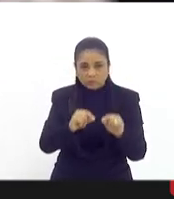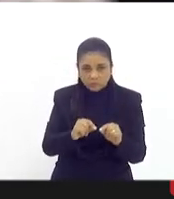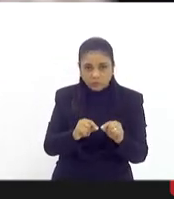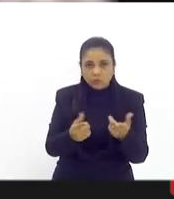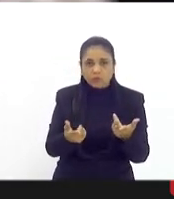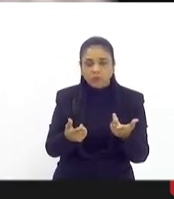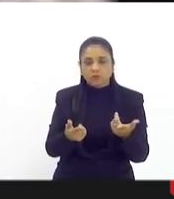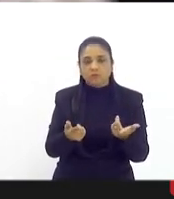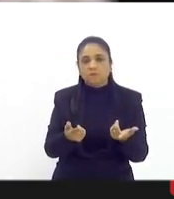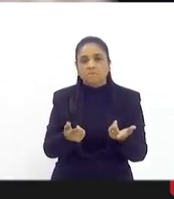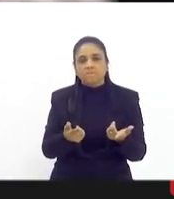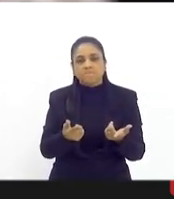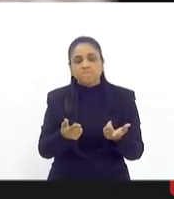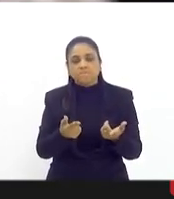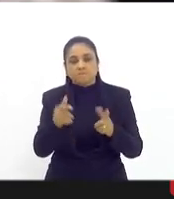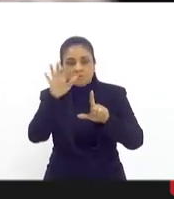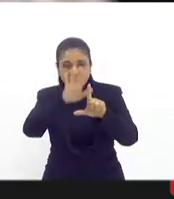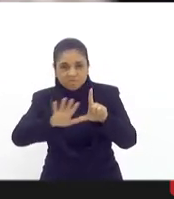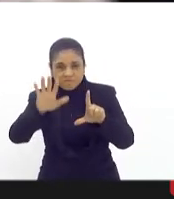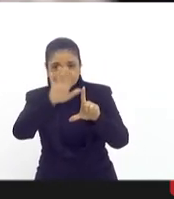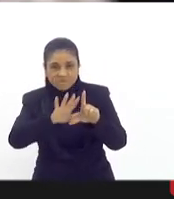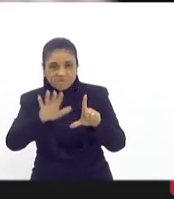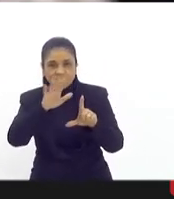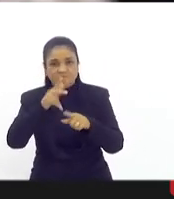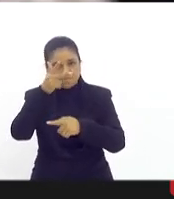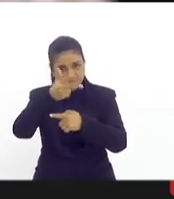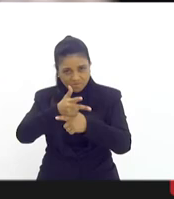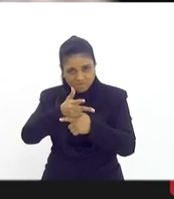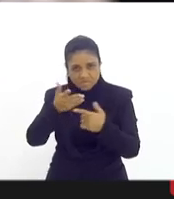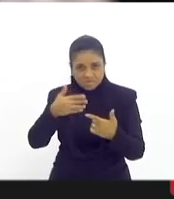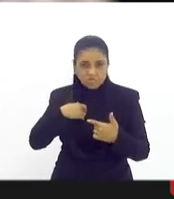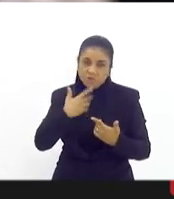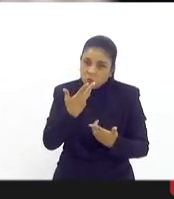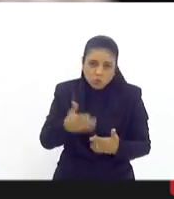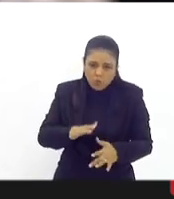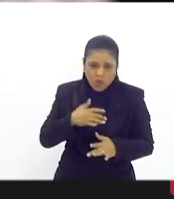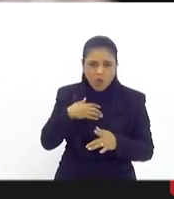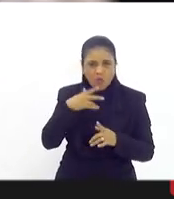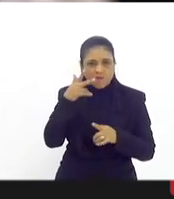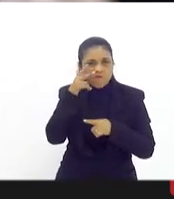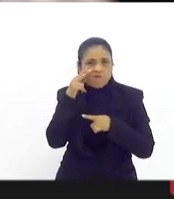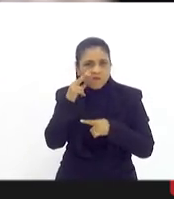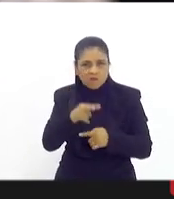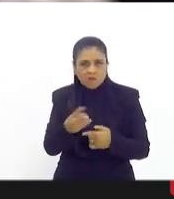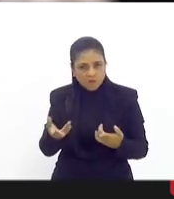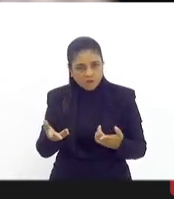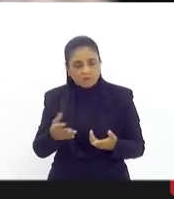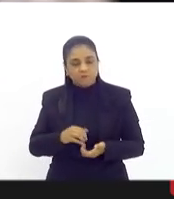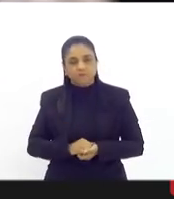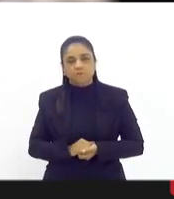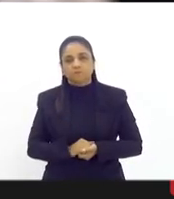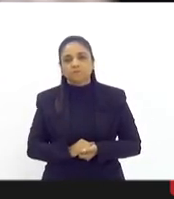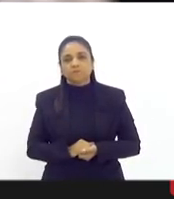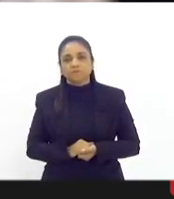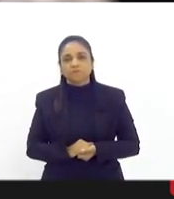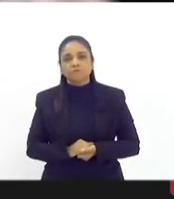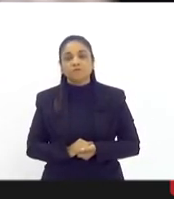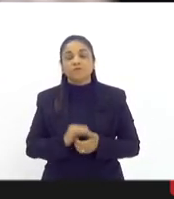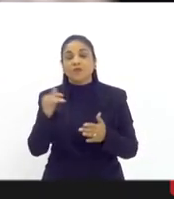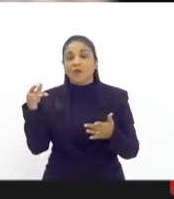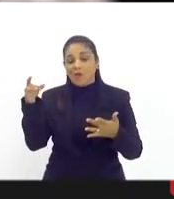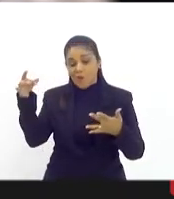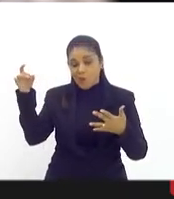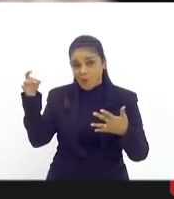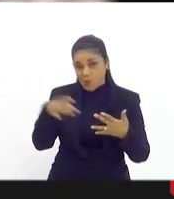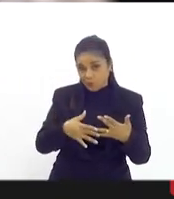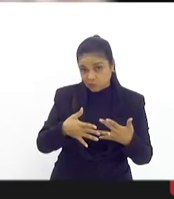nessa lobotomia coletiva que está acontecendo, principalmente entre a juventude brasileira, quando a gente fala de play em vídeo. E por último, para finalizar, eu só